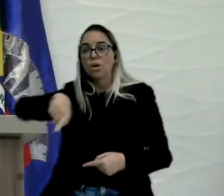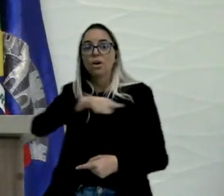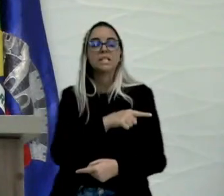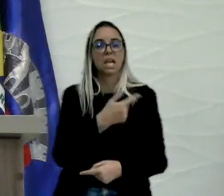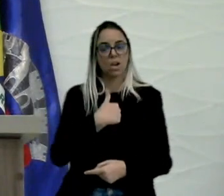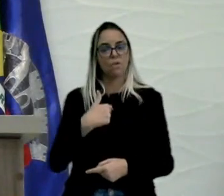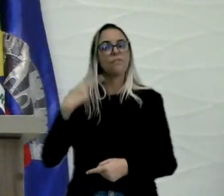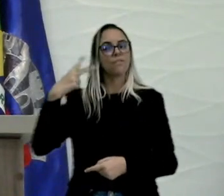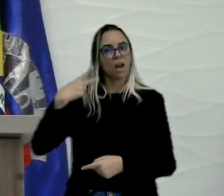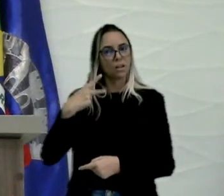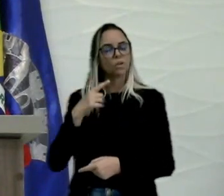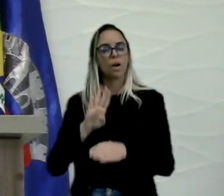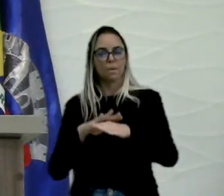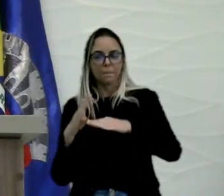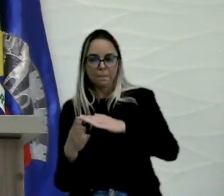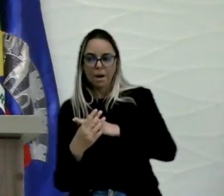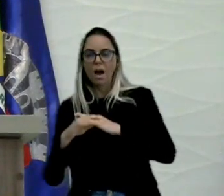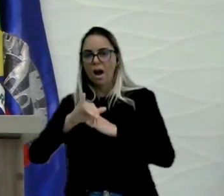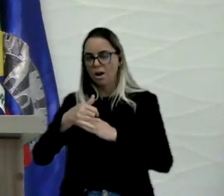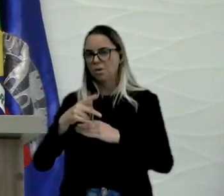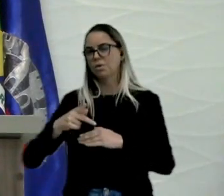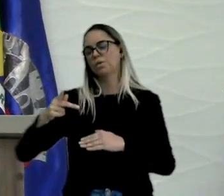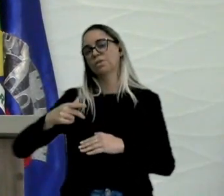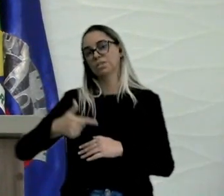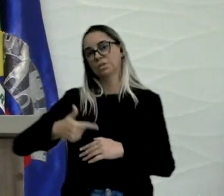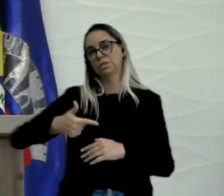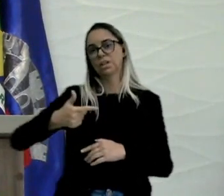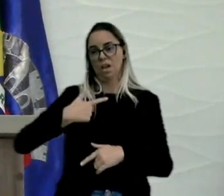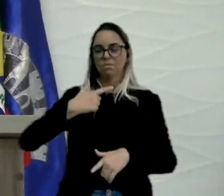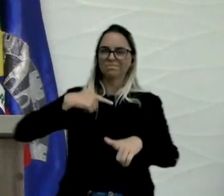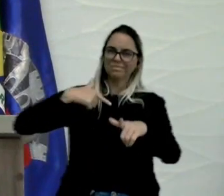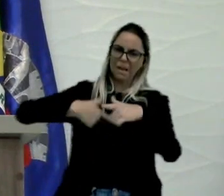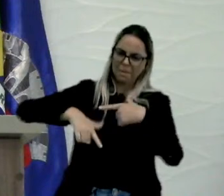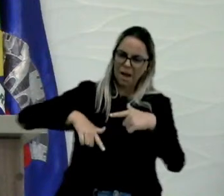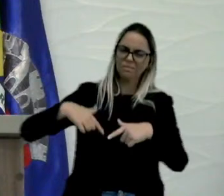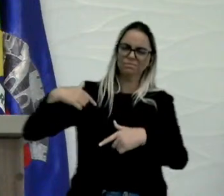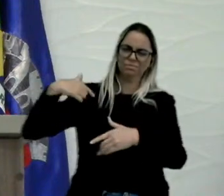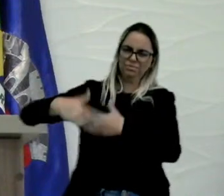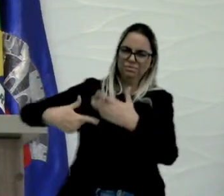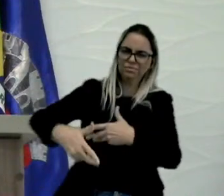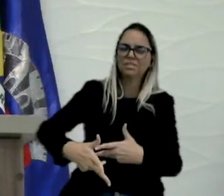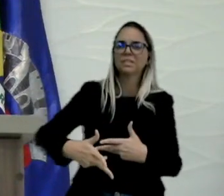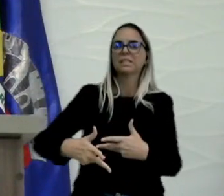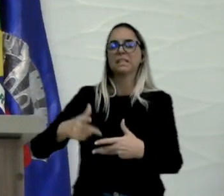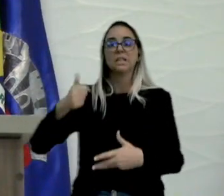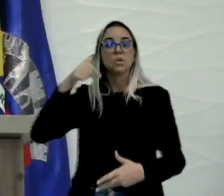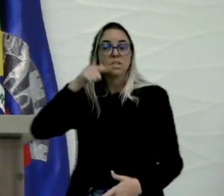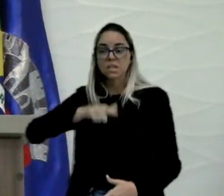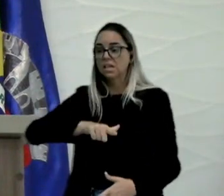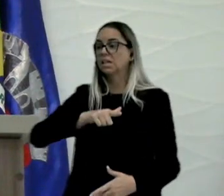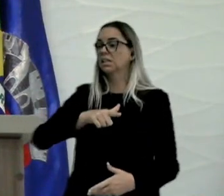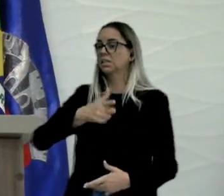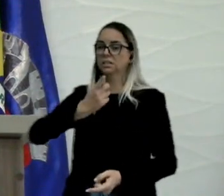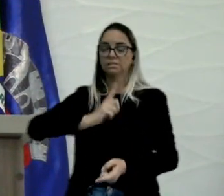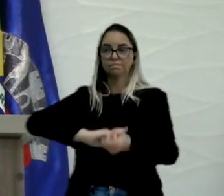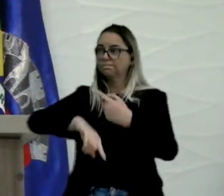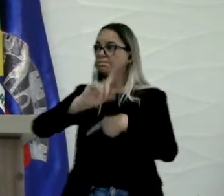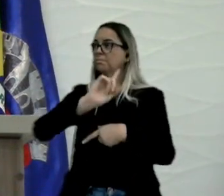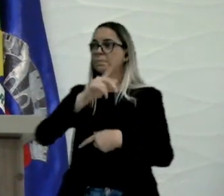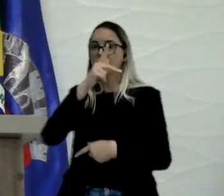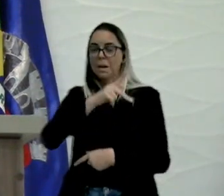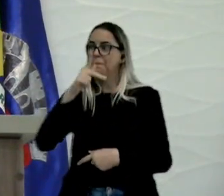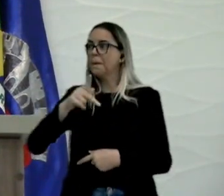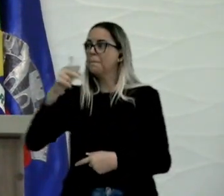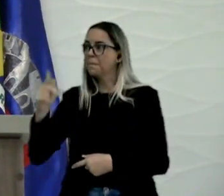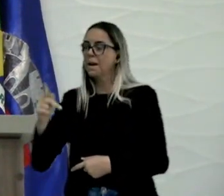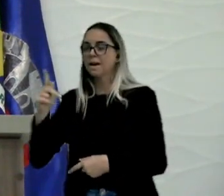Vereador Daquele bairro tenho trabalhado incessantemente para conseguir nem que seja numa ppp